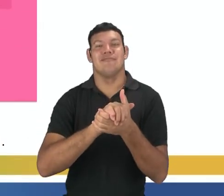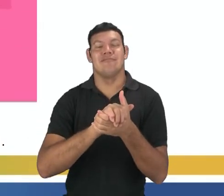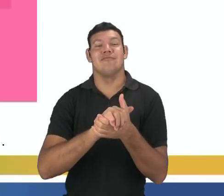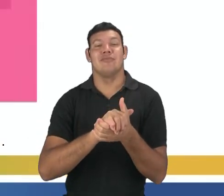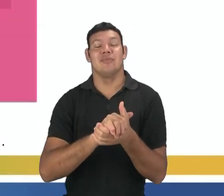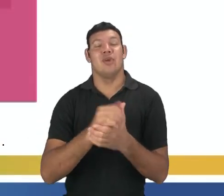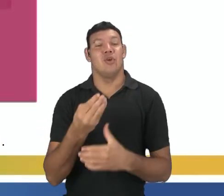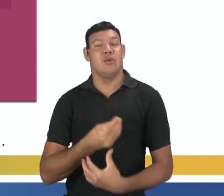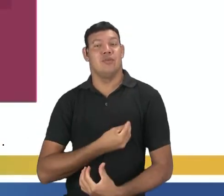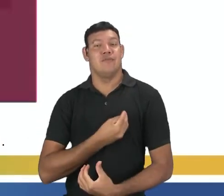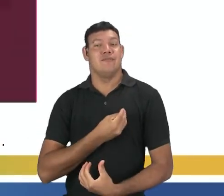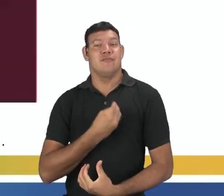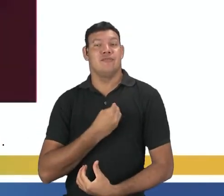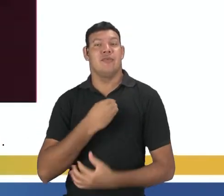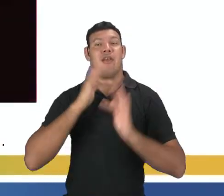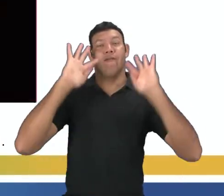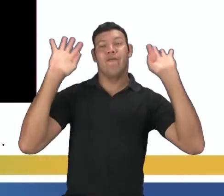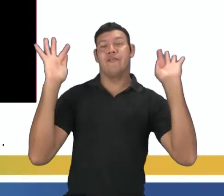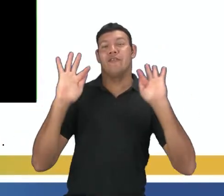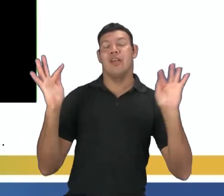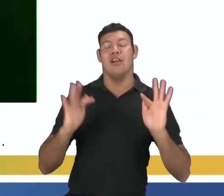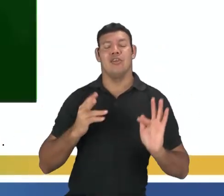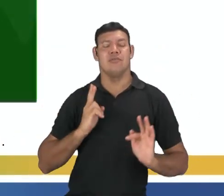para sempre.